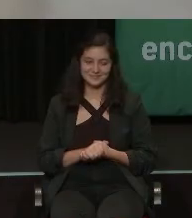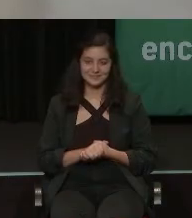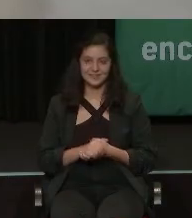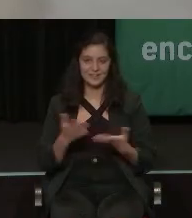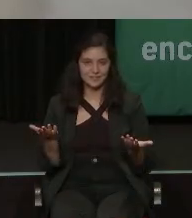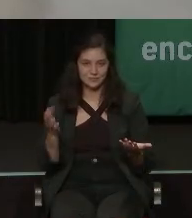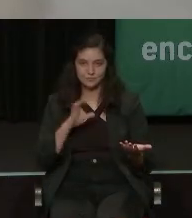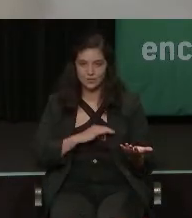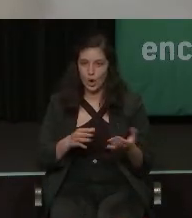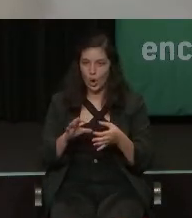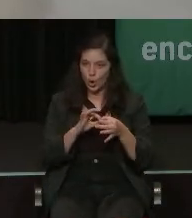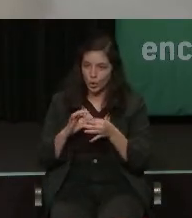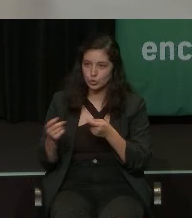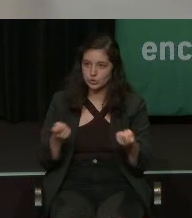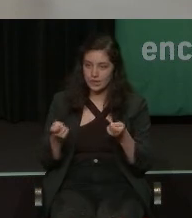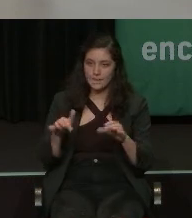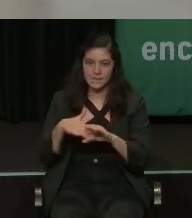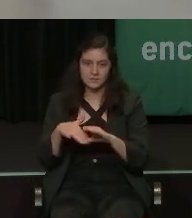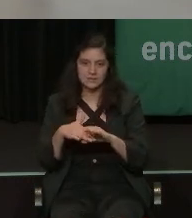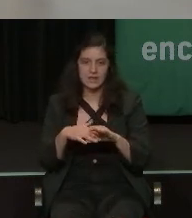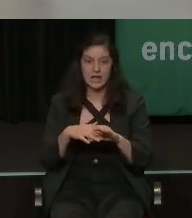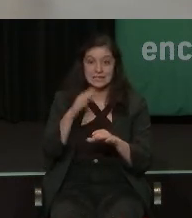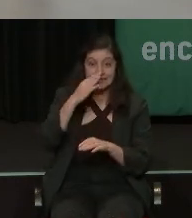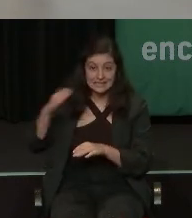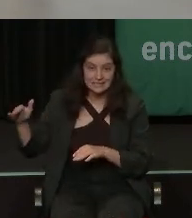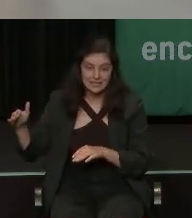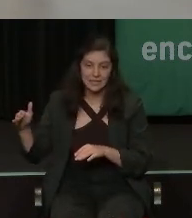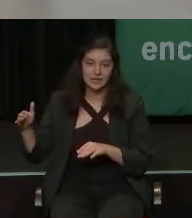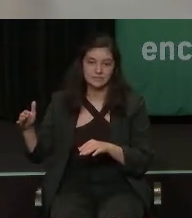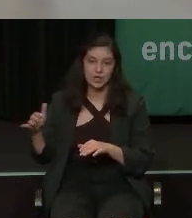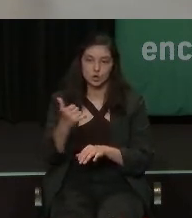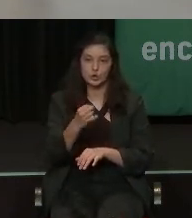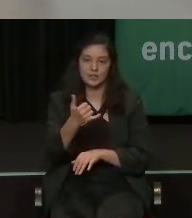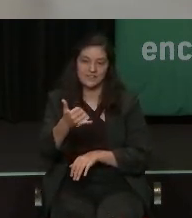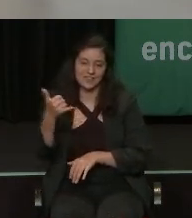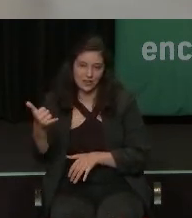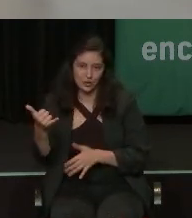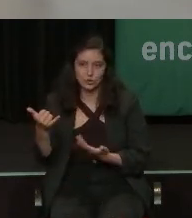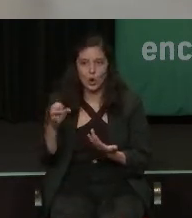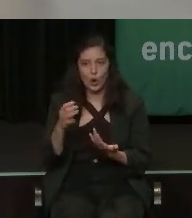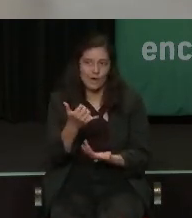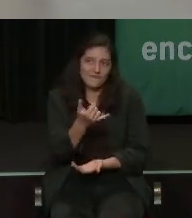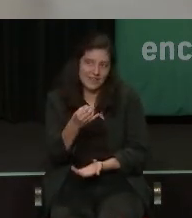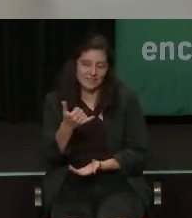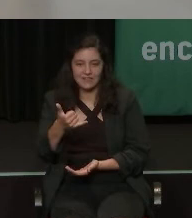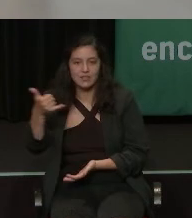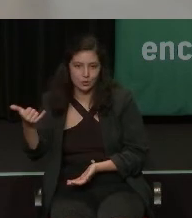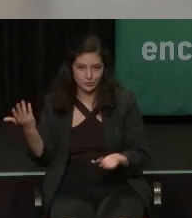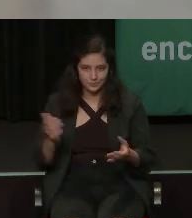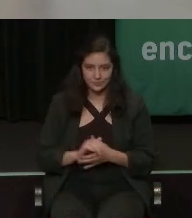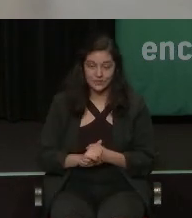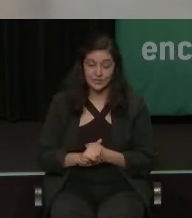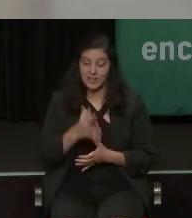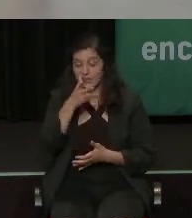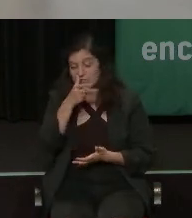Caríssimas e caríssimos organizadores e participantes do Ciência 2022 ou 2022.